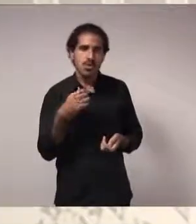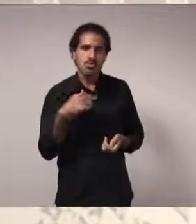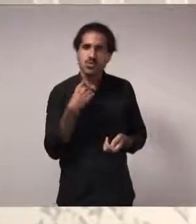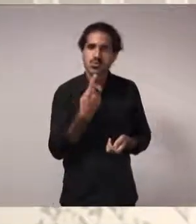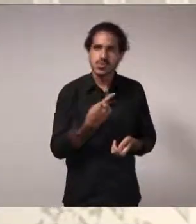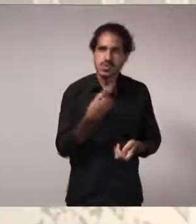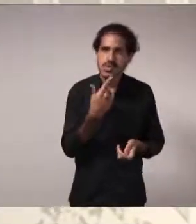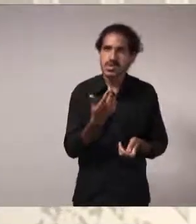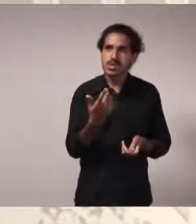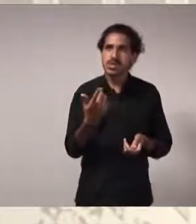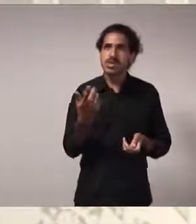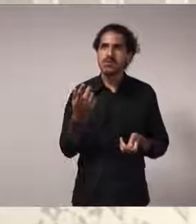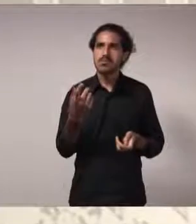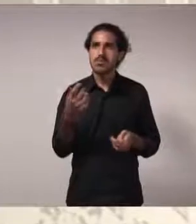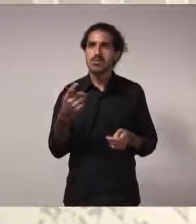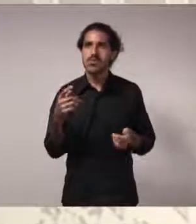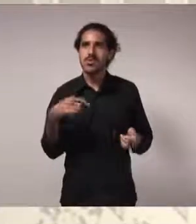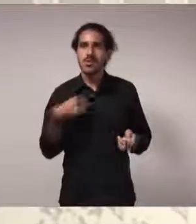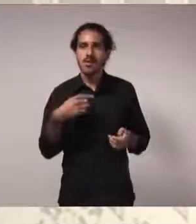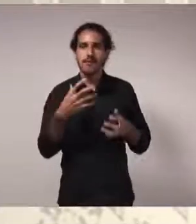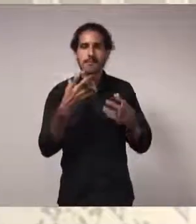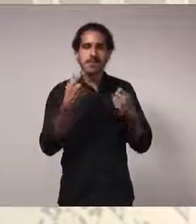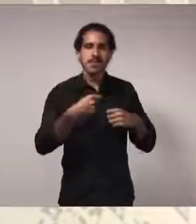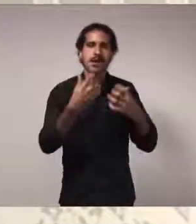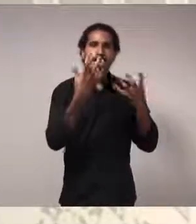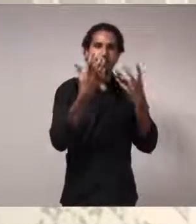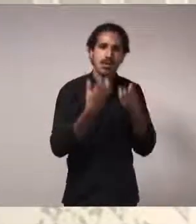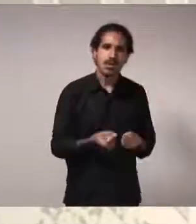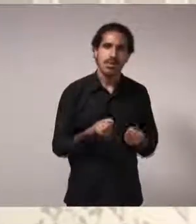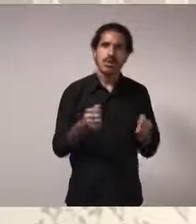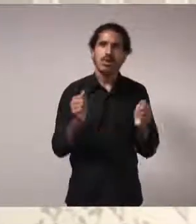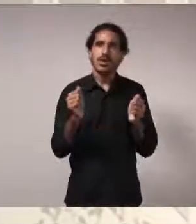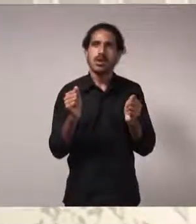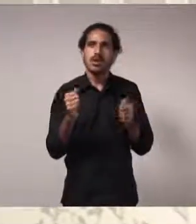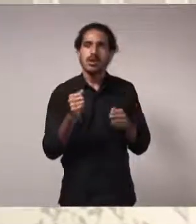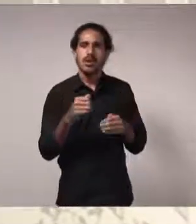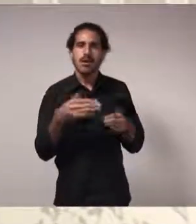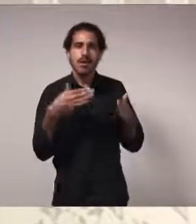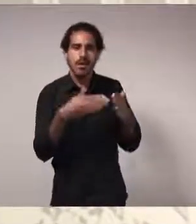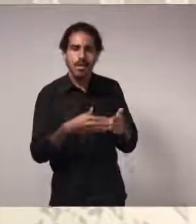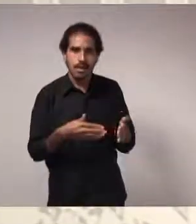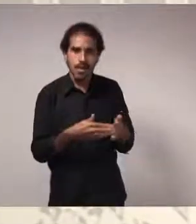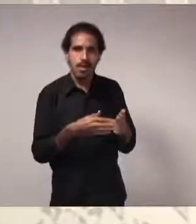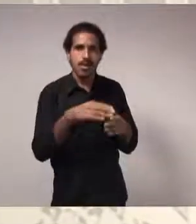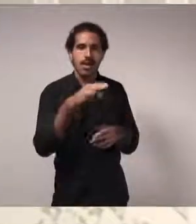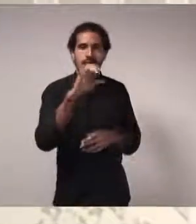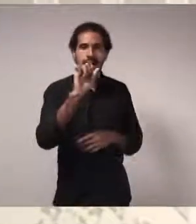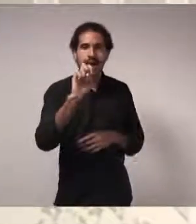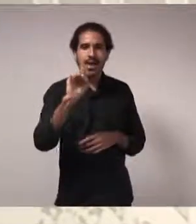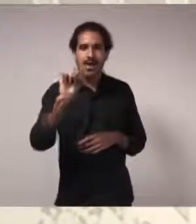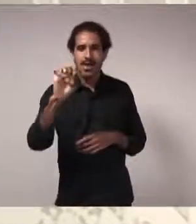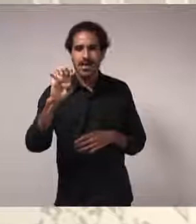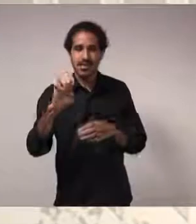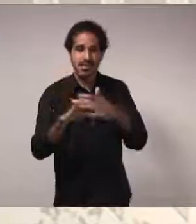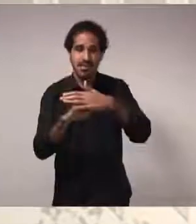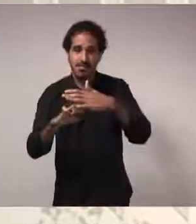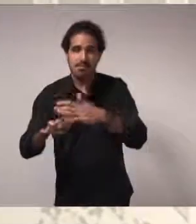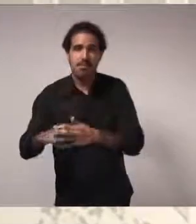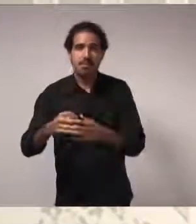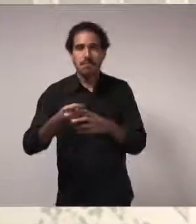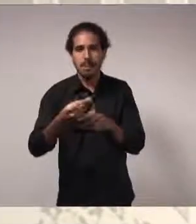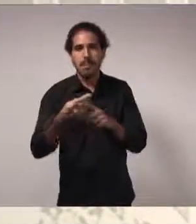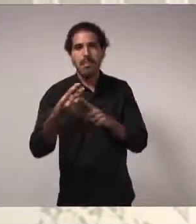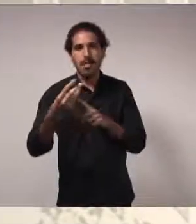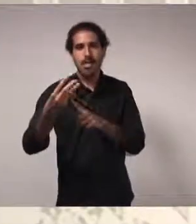competência, questões de aprovação junto às concessionárias, interferências com rede da CAES, interferências com rede da